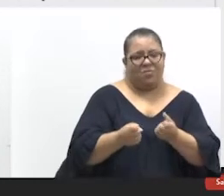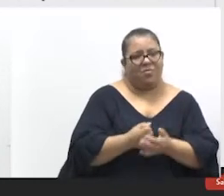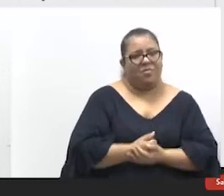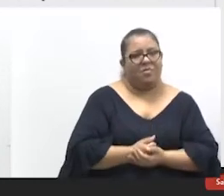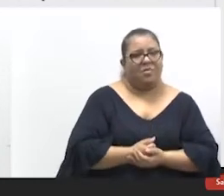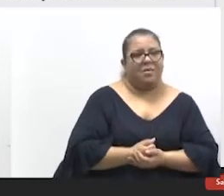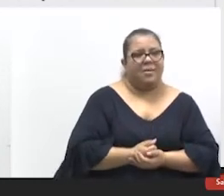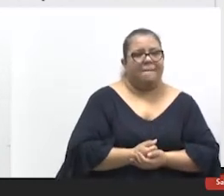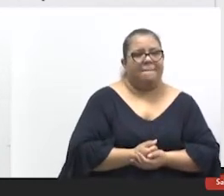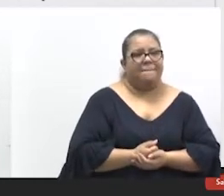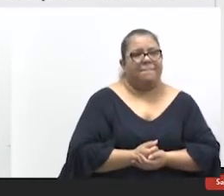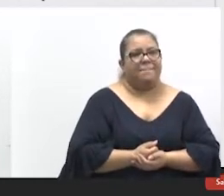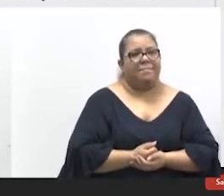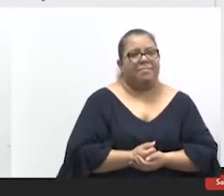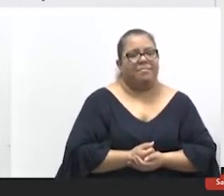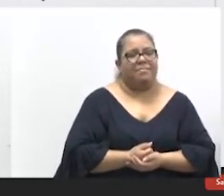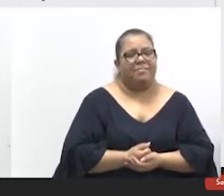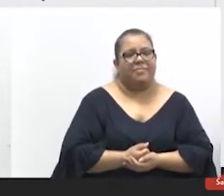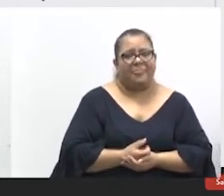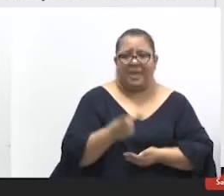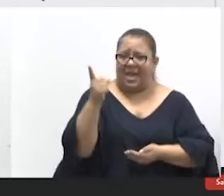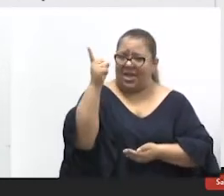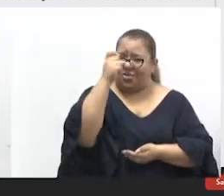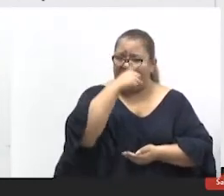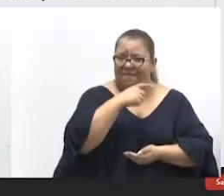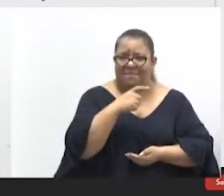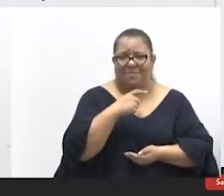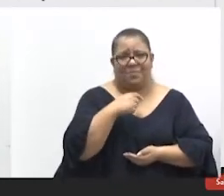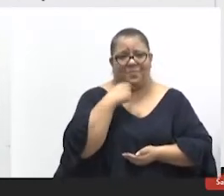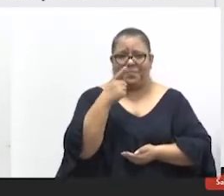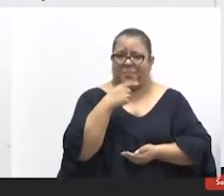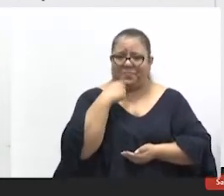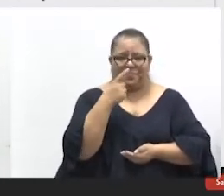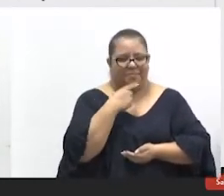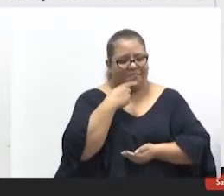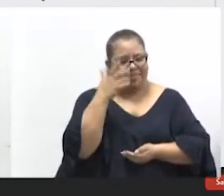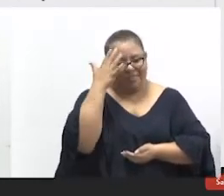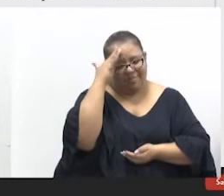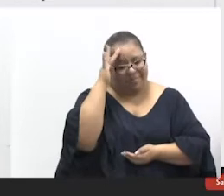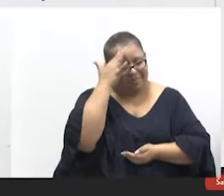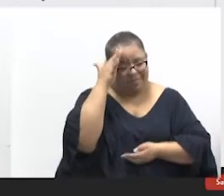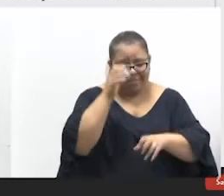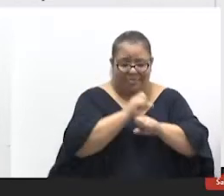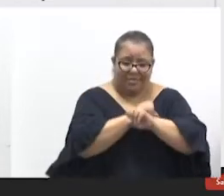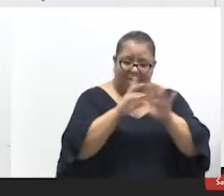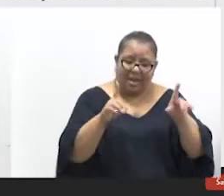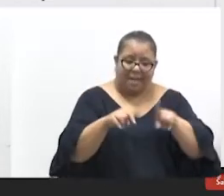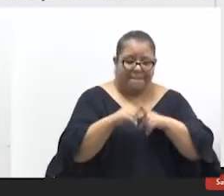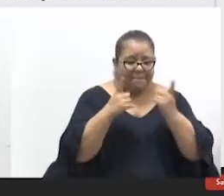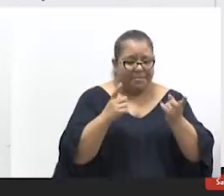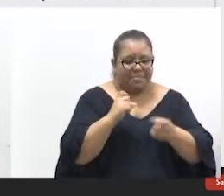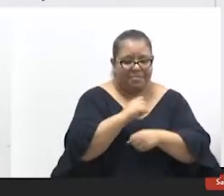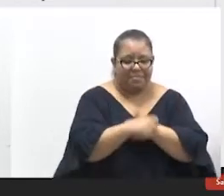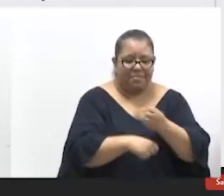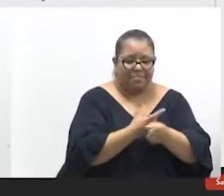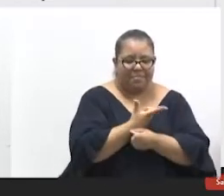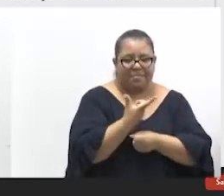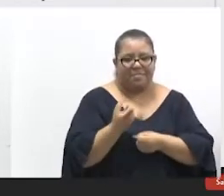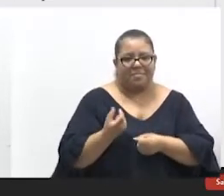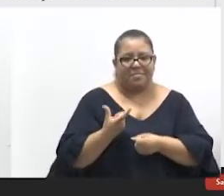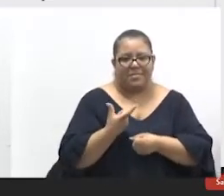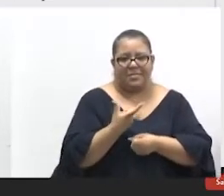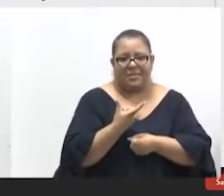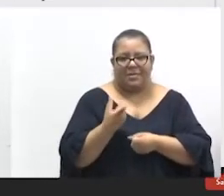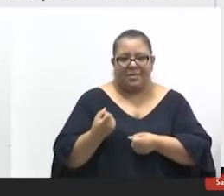é um trabalho muito complexo, é um trabalho difícil até de entendimento, mas que isso começou no ano de 2020. Né? Se a gente for pensar,